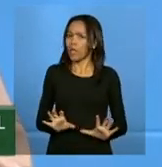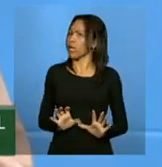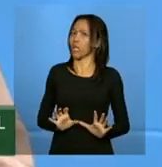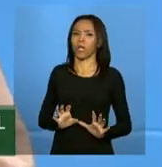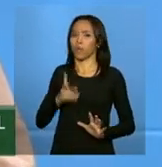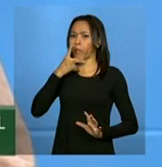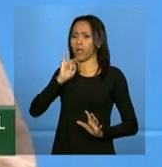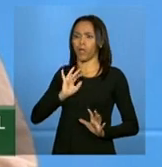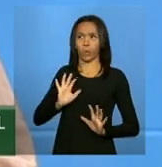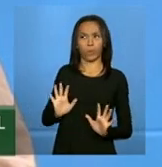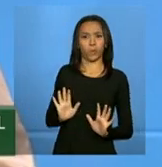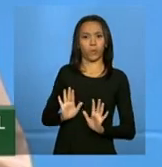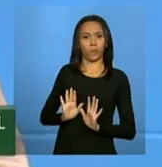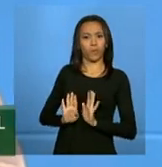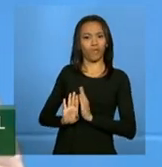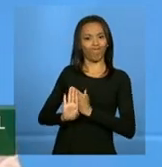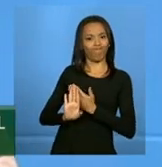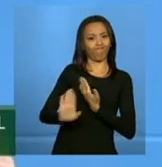pai.